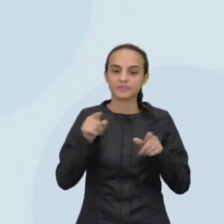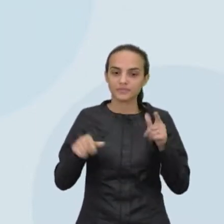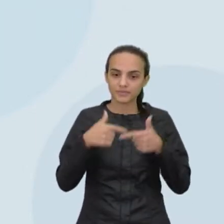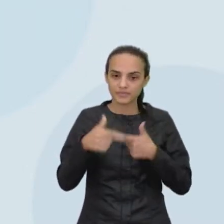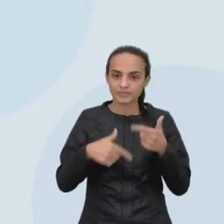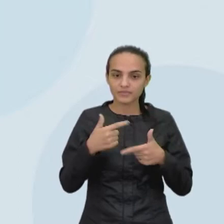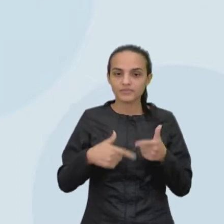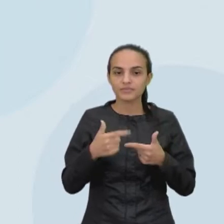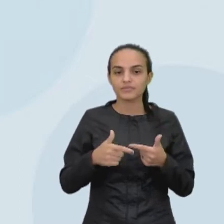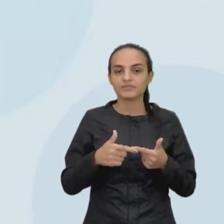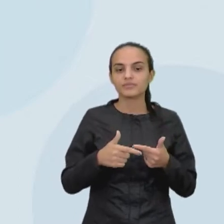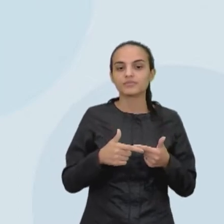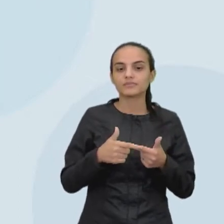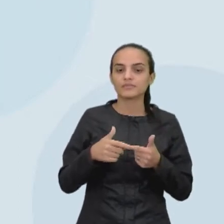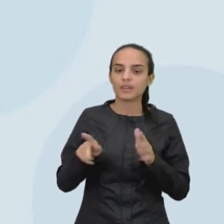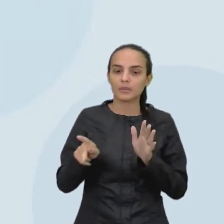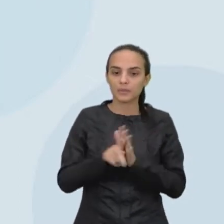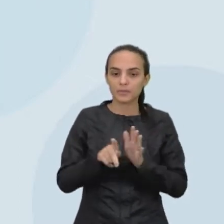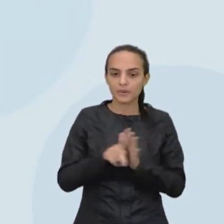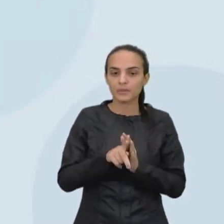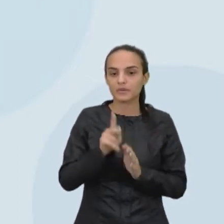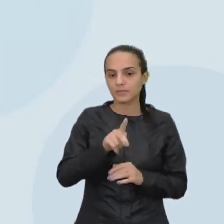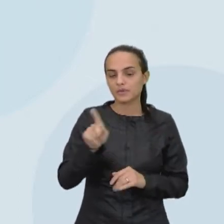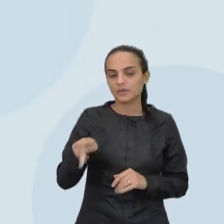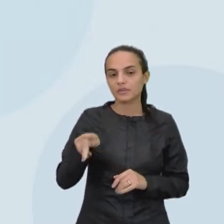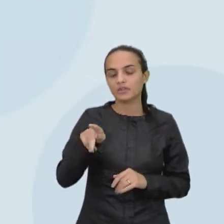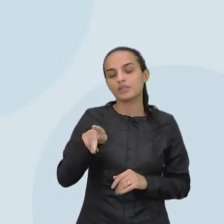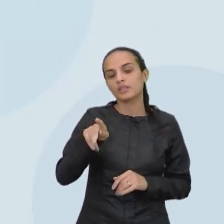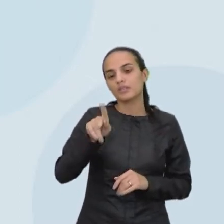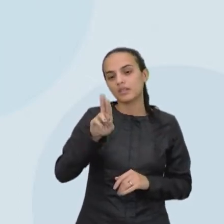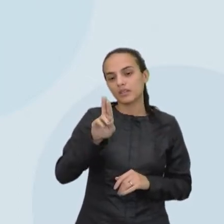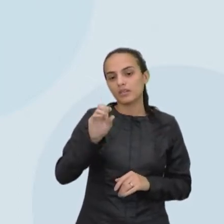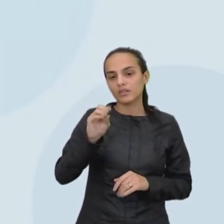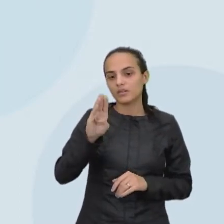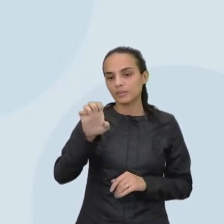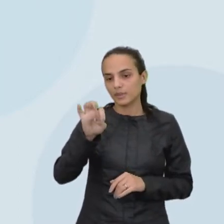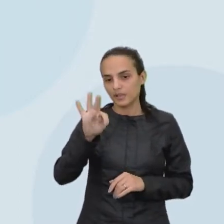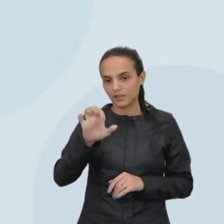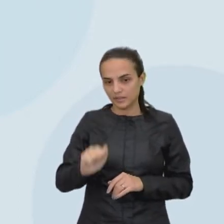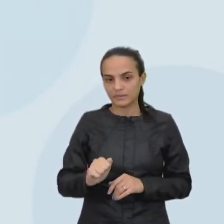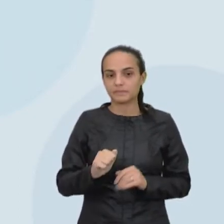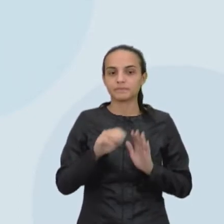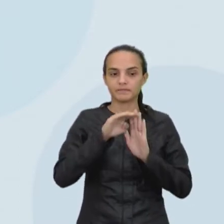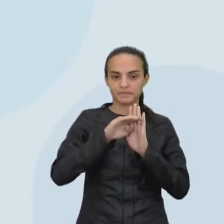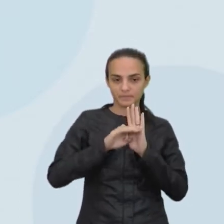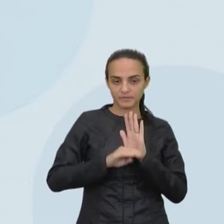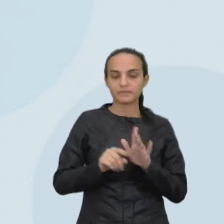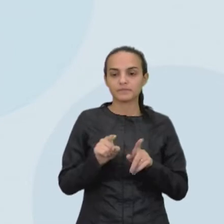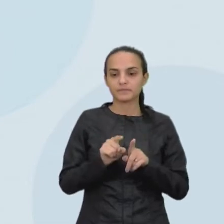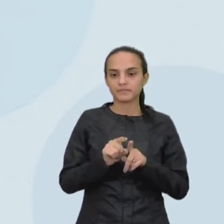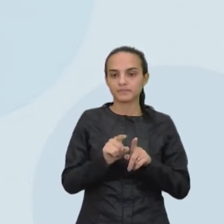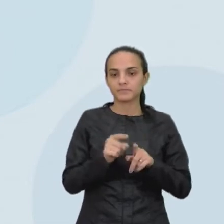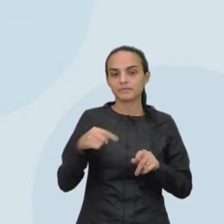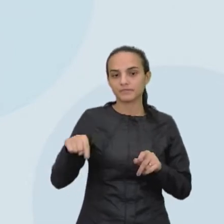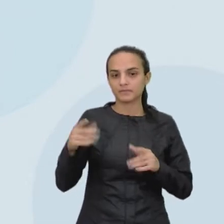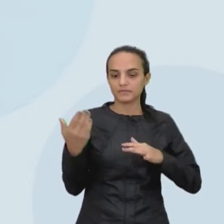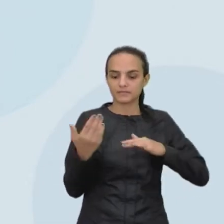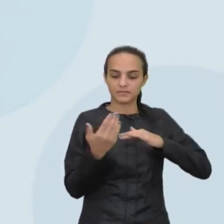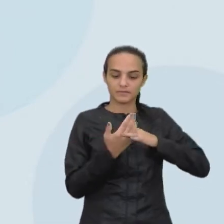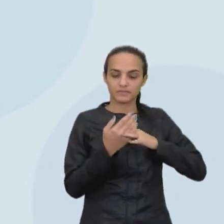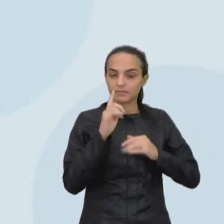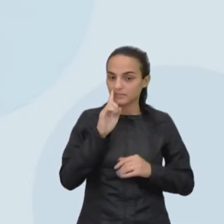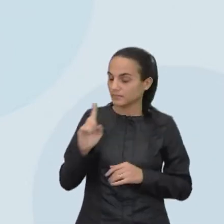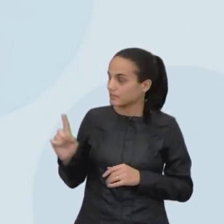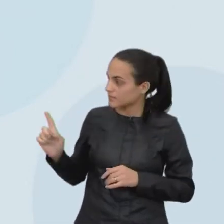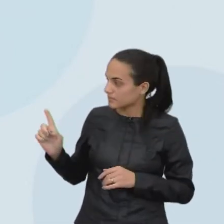aula produzida aí com a professora Roberta, População em Índices também, tá ok? Ainda temos o quadro integrador